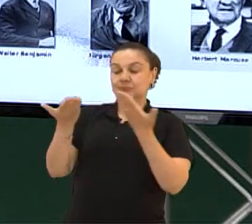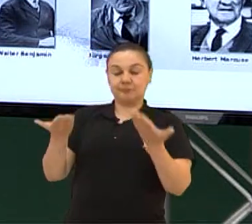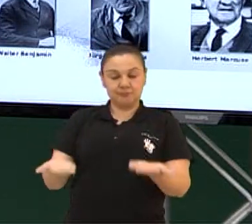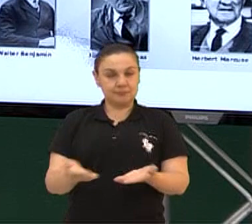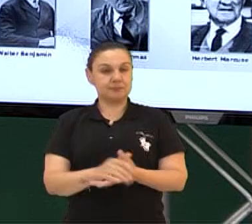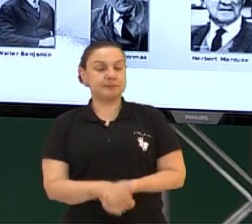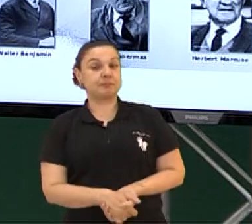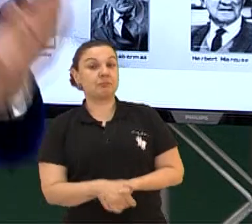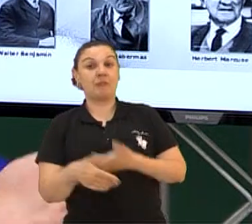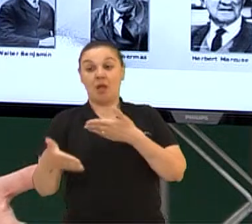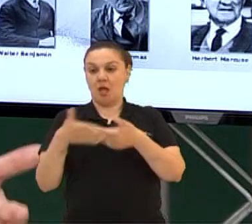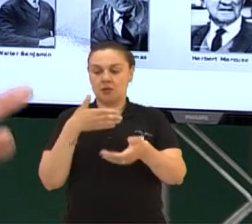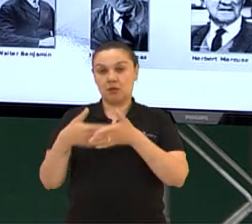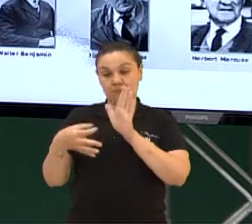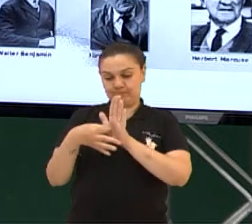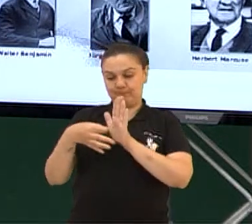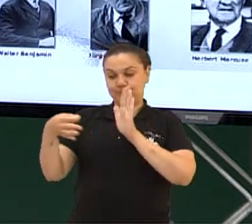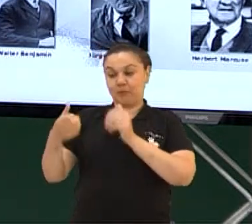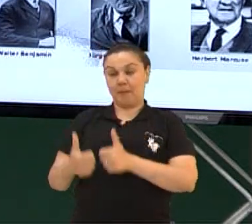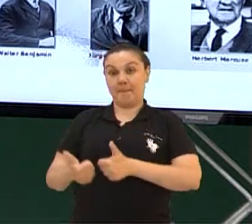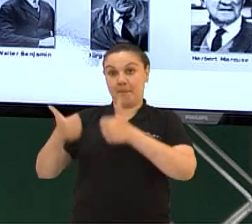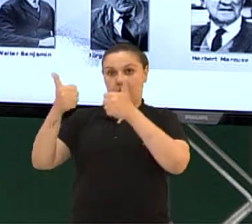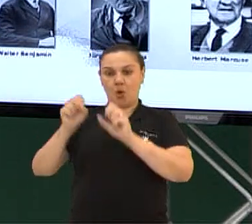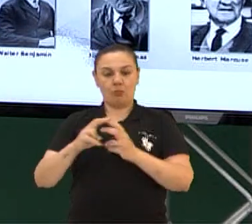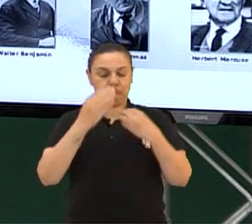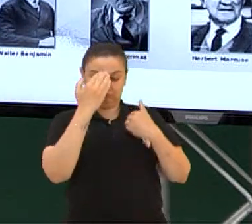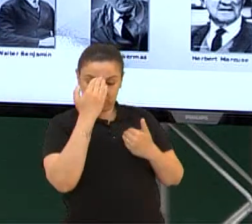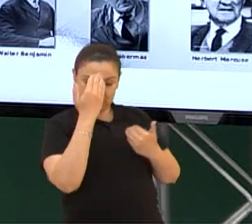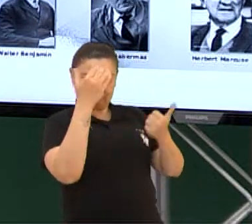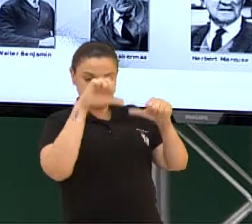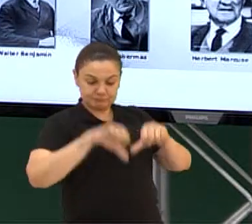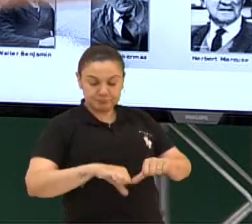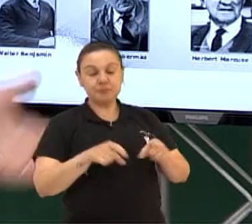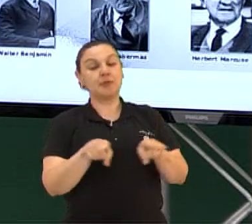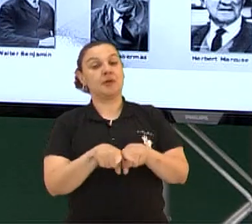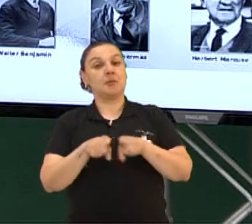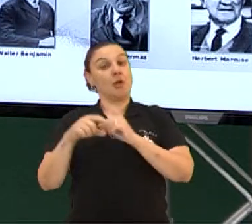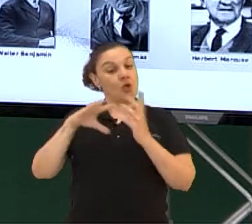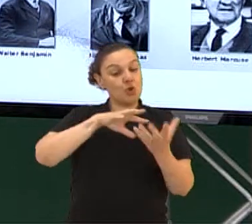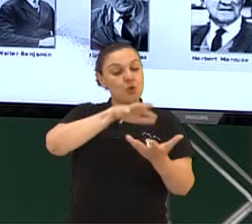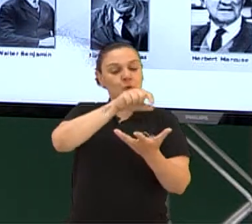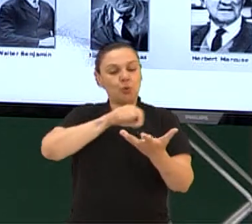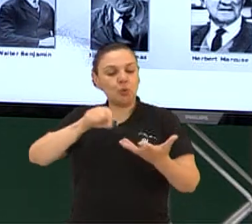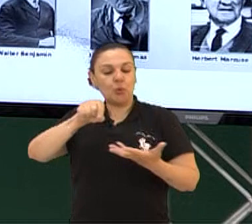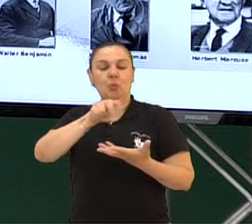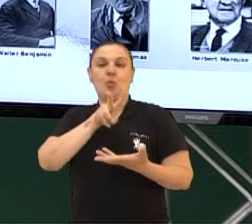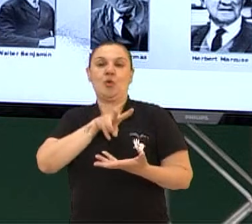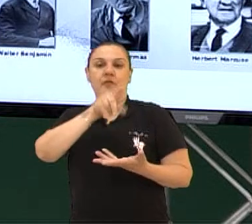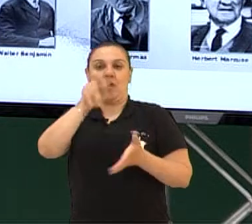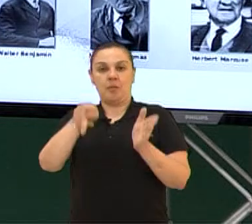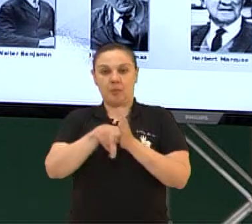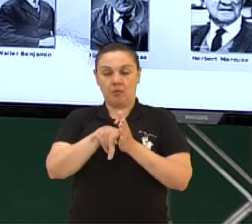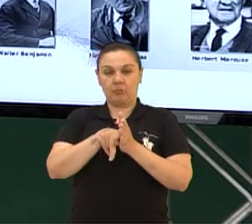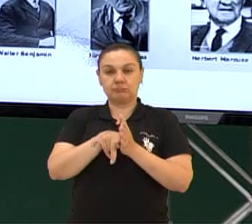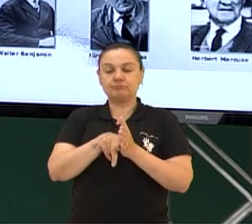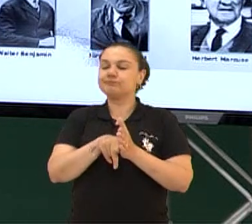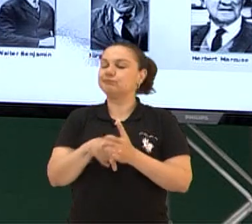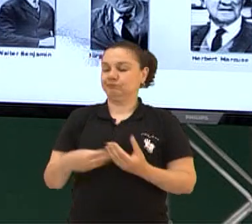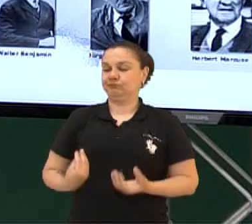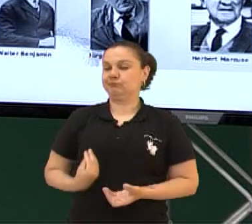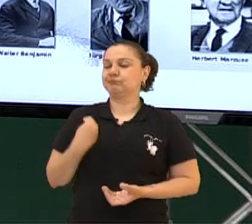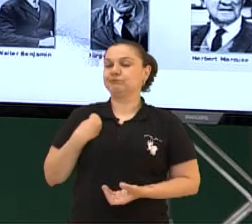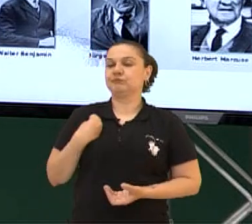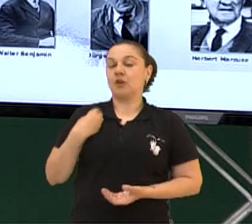Então, seja para criticá-los, seja para elogiá-los, no mundo todo eles vão estar presentes ali na área de ciências humanas muito